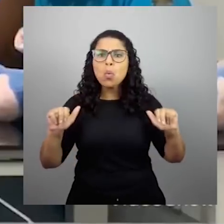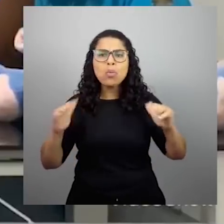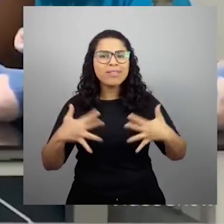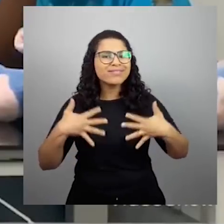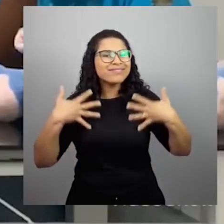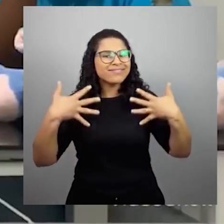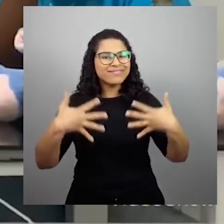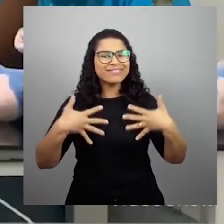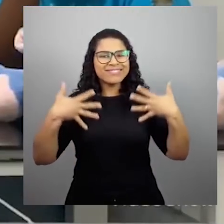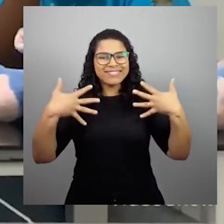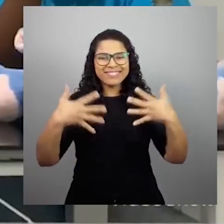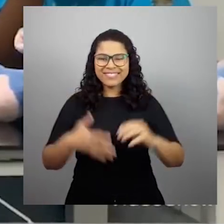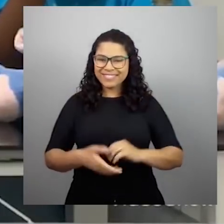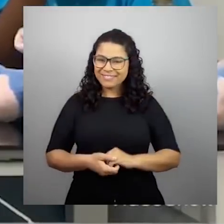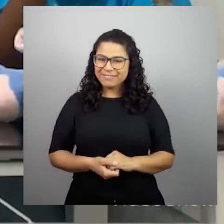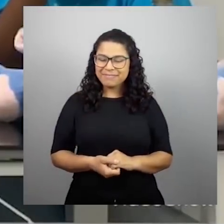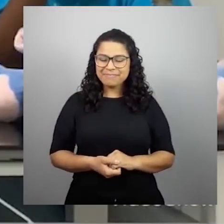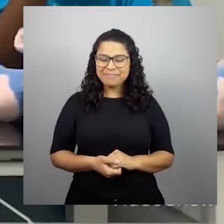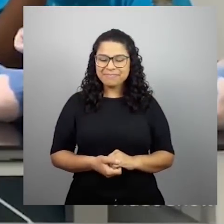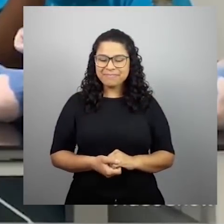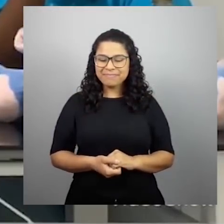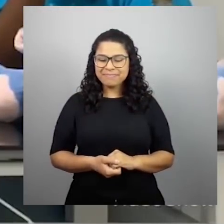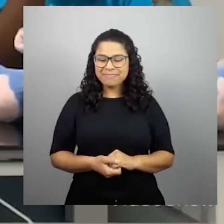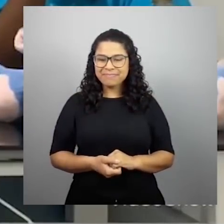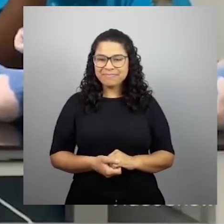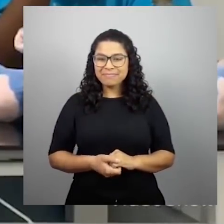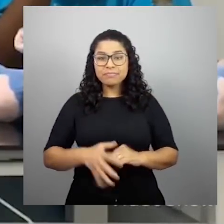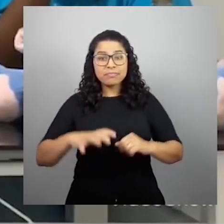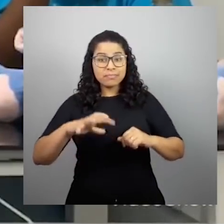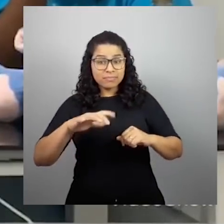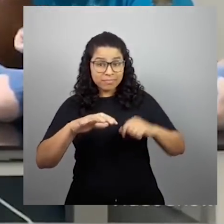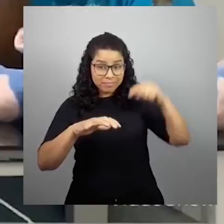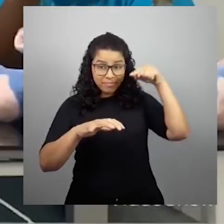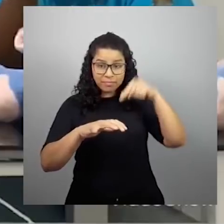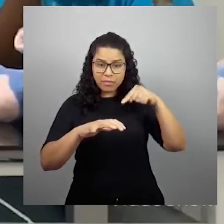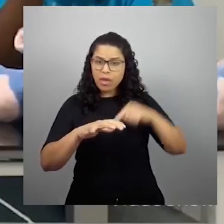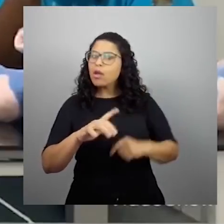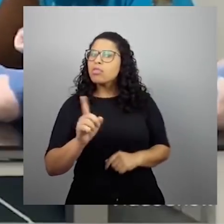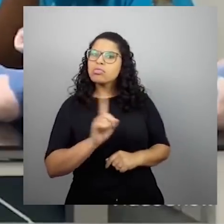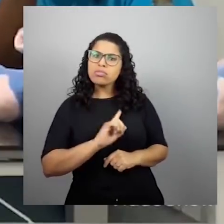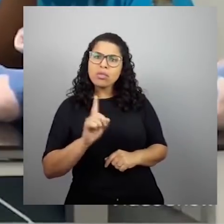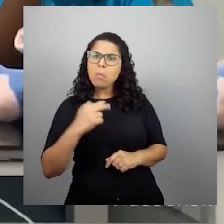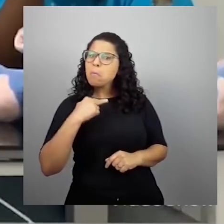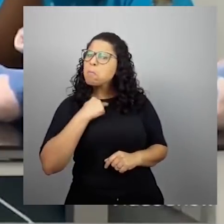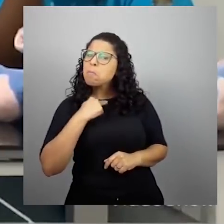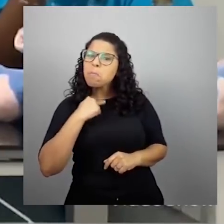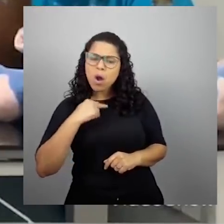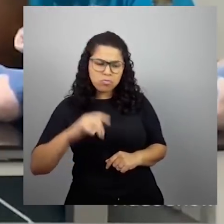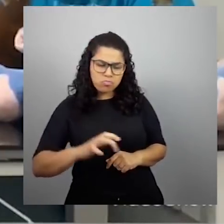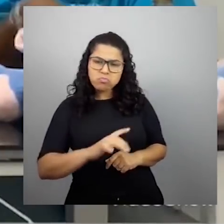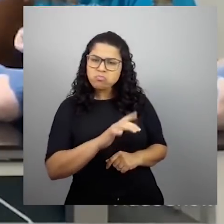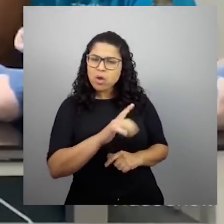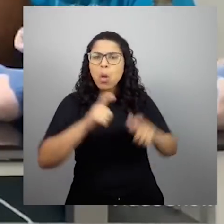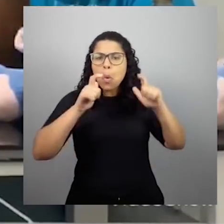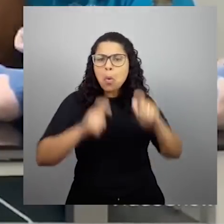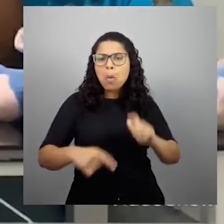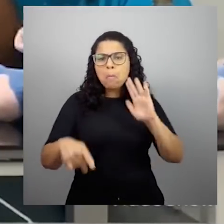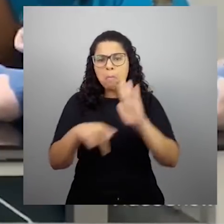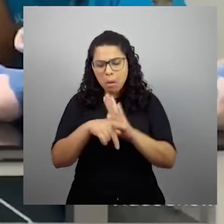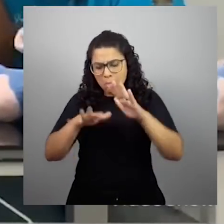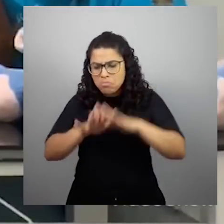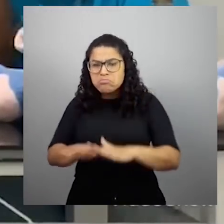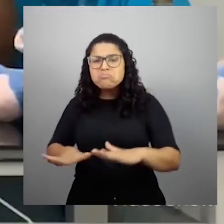nunca está contente. Ô, Dona Aranha, não sobe, não. Seu lugar